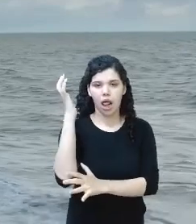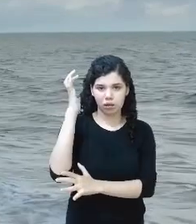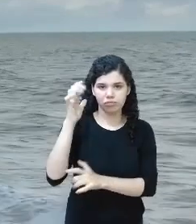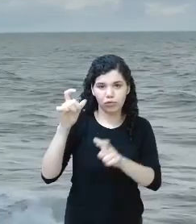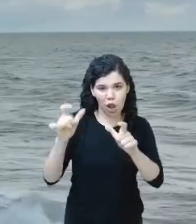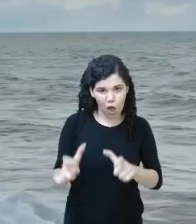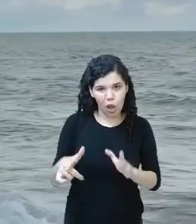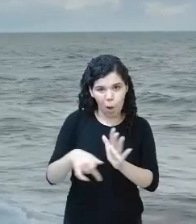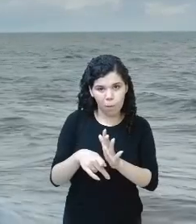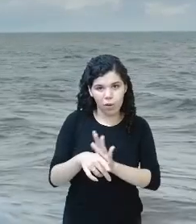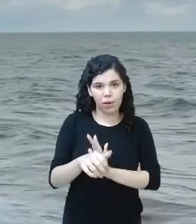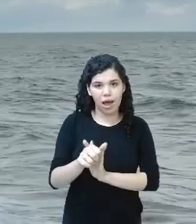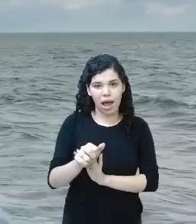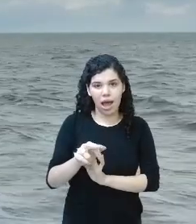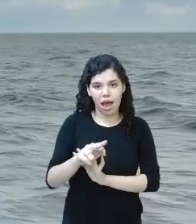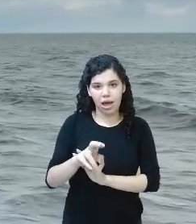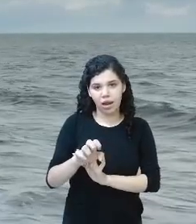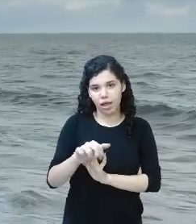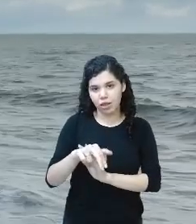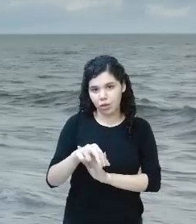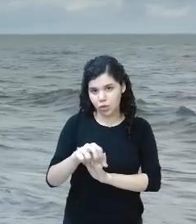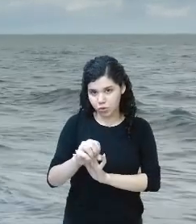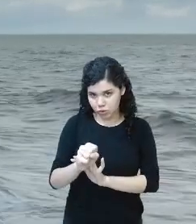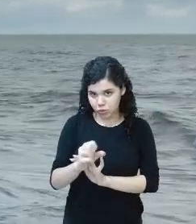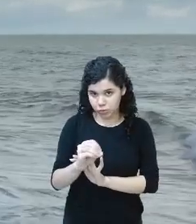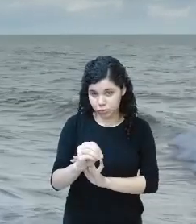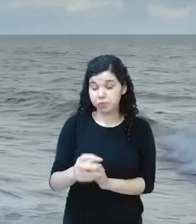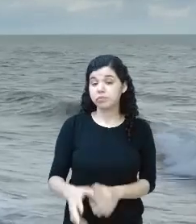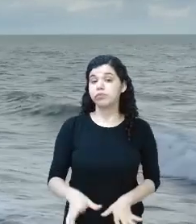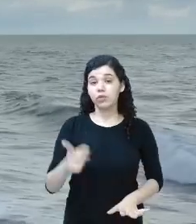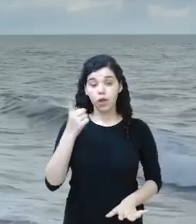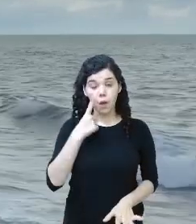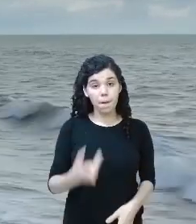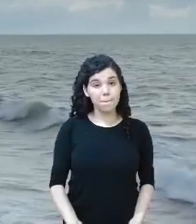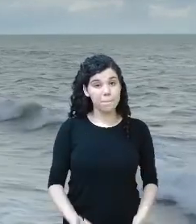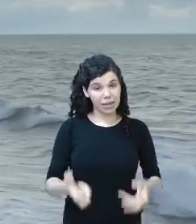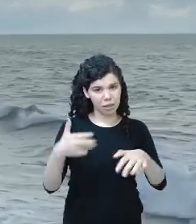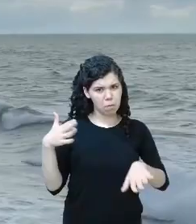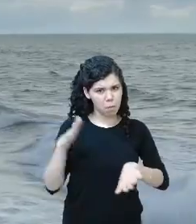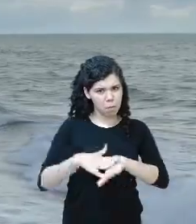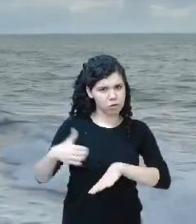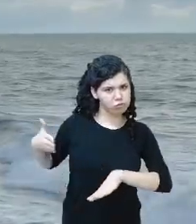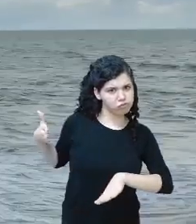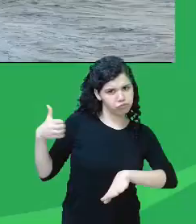desenvolver no solo arenoso. Perceba uma coisa, quando você for à praia,